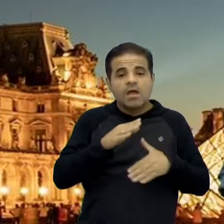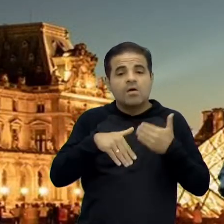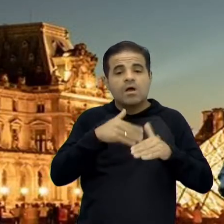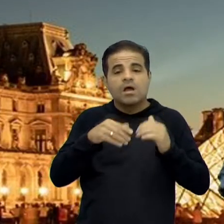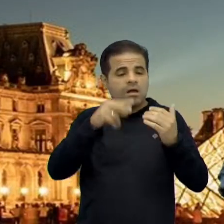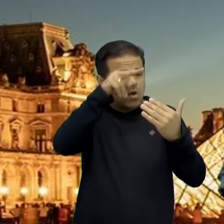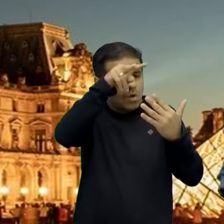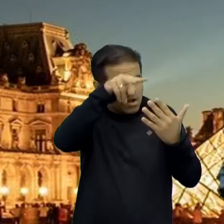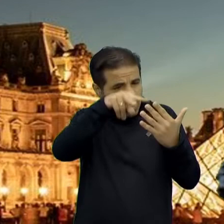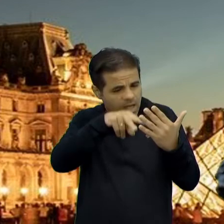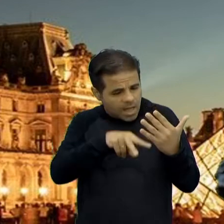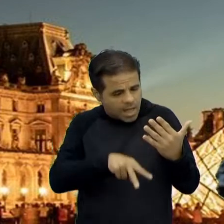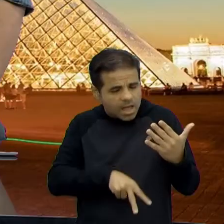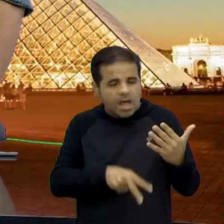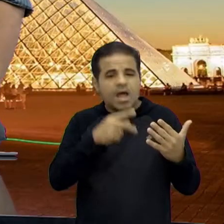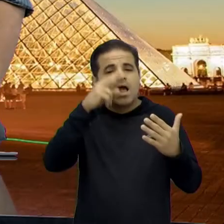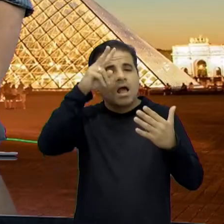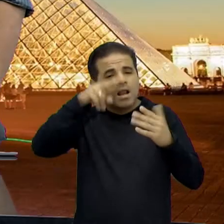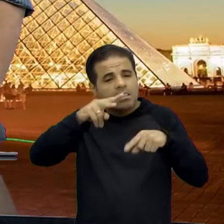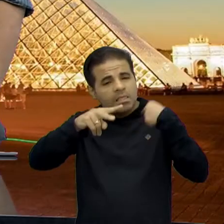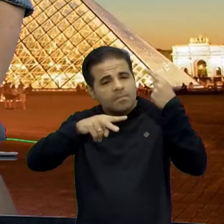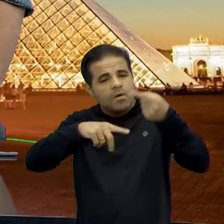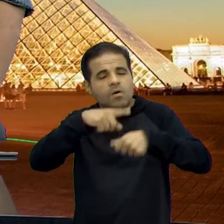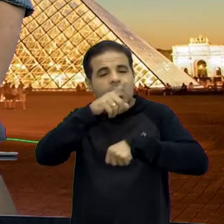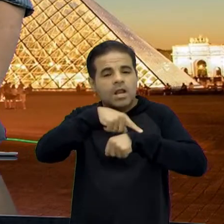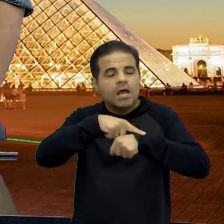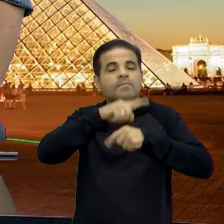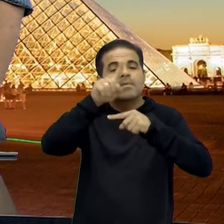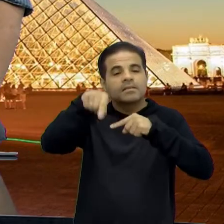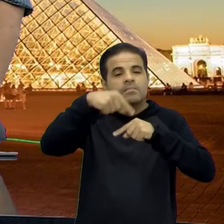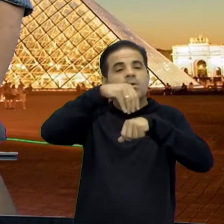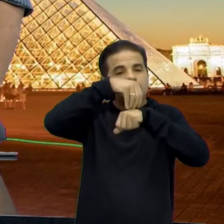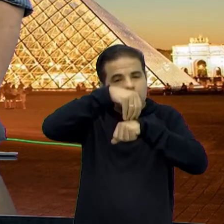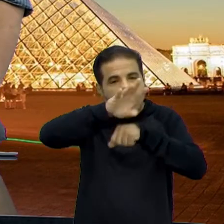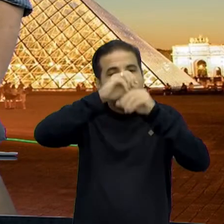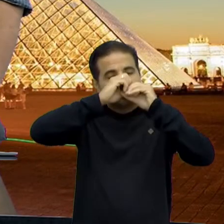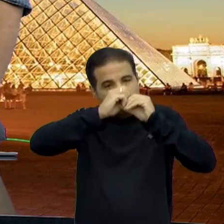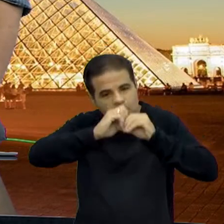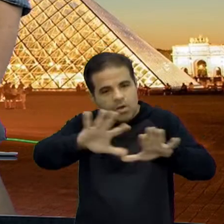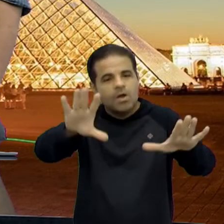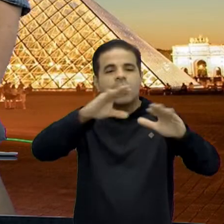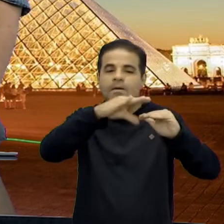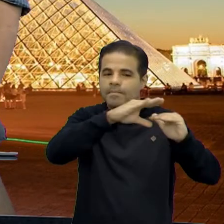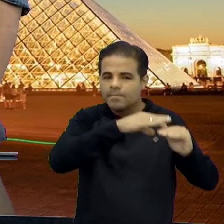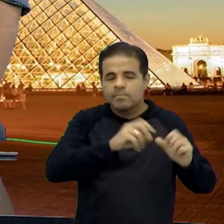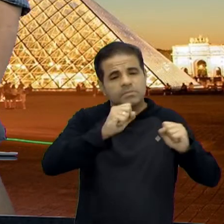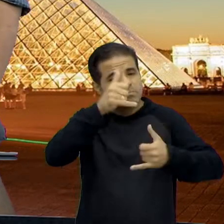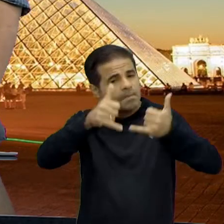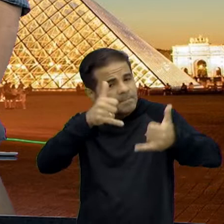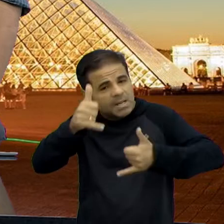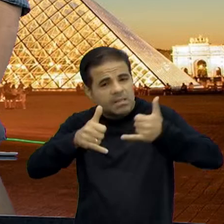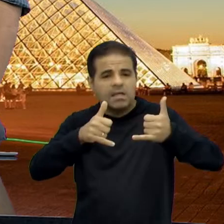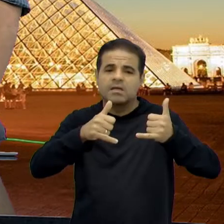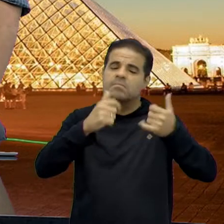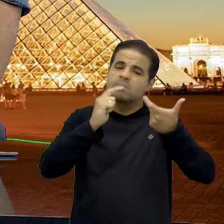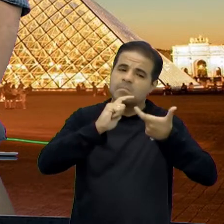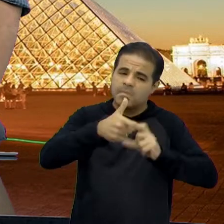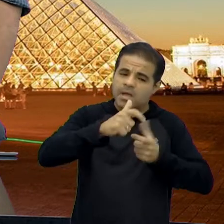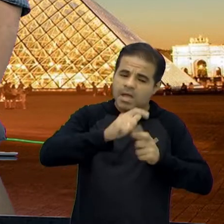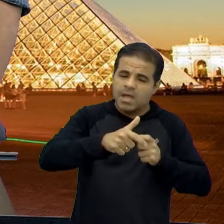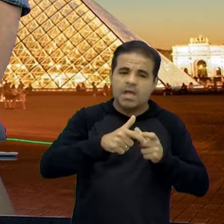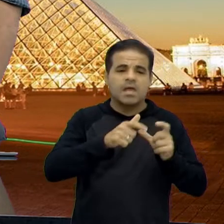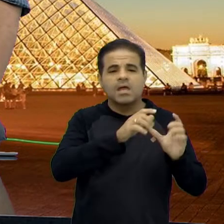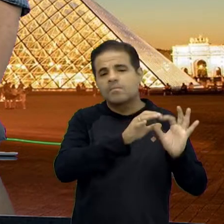eu iria olhar a minha caixa de e-mail para poder repassar aquelas informações, seja uma brincadeira, né, um meme,